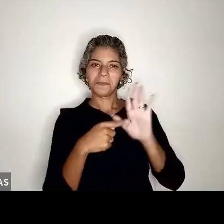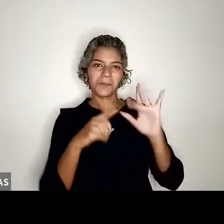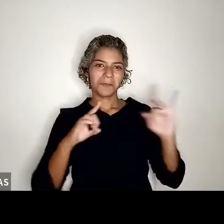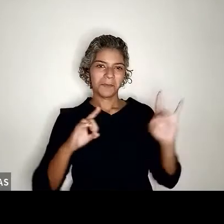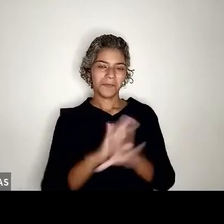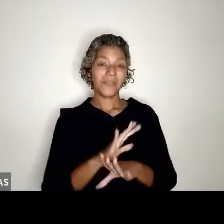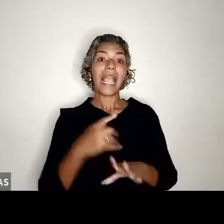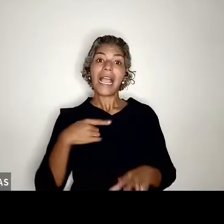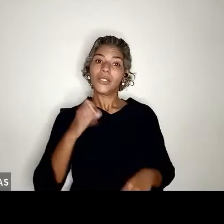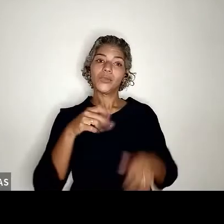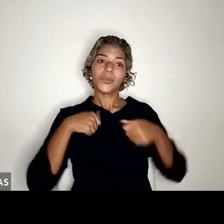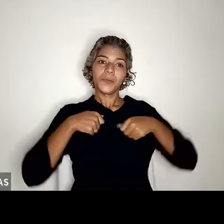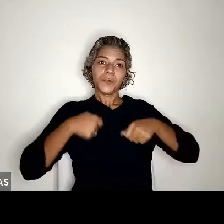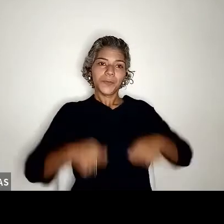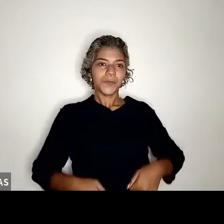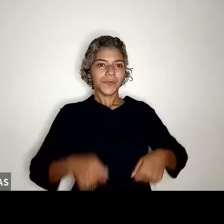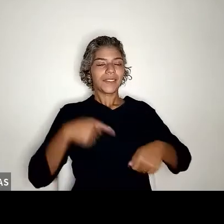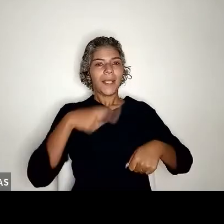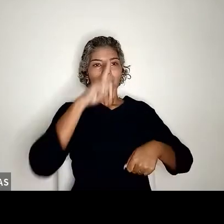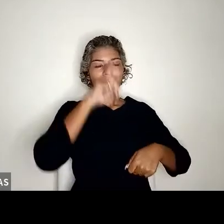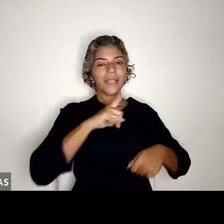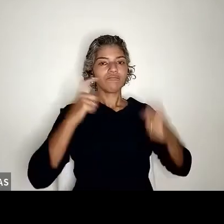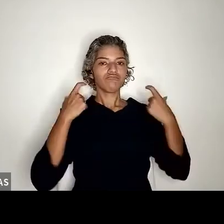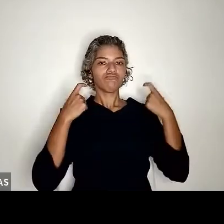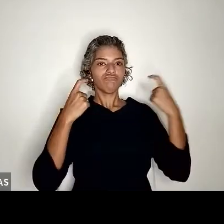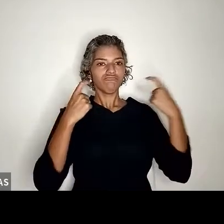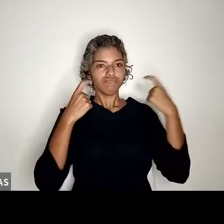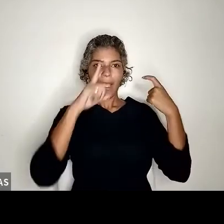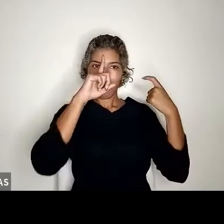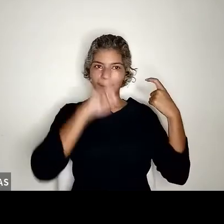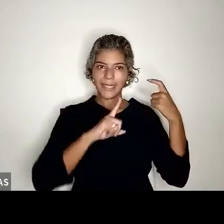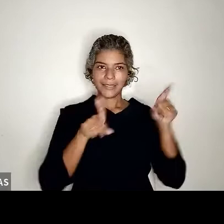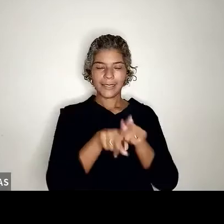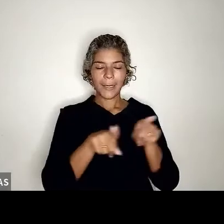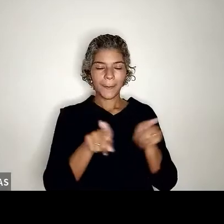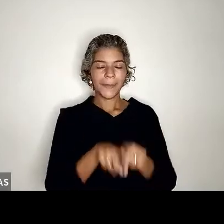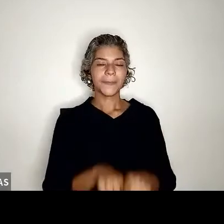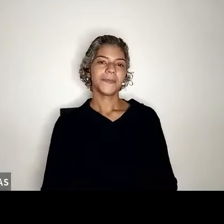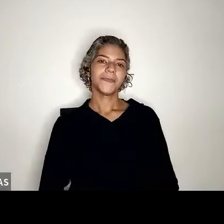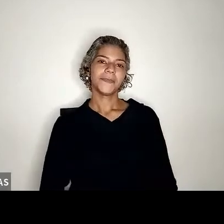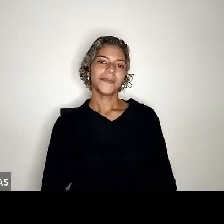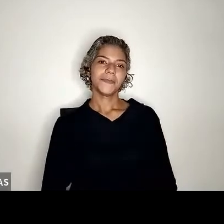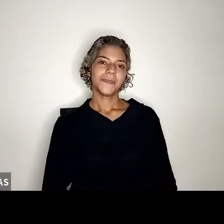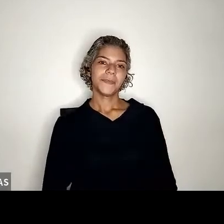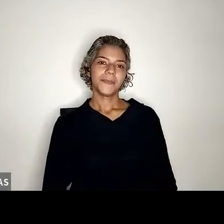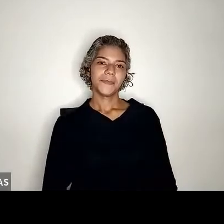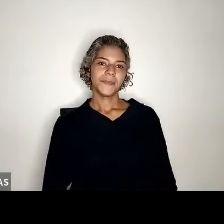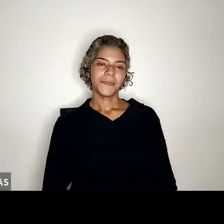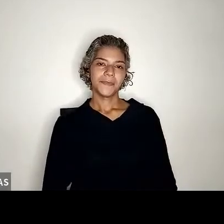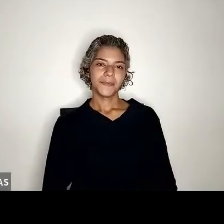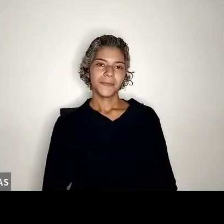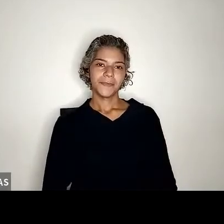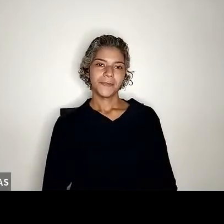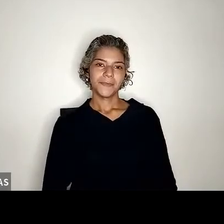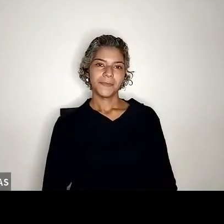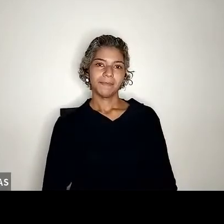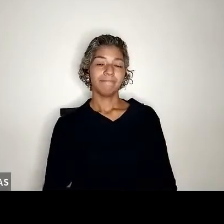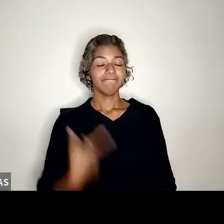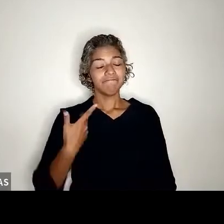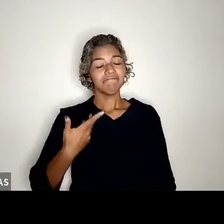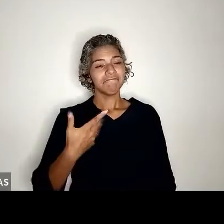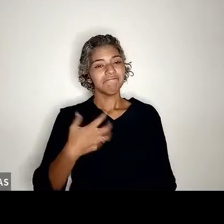blusa amarela e também tenho brincos grandes amarelos. Muito bem, fiquei muito feliz